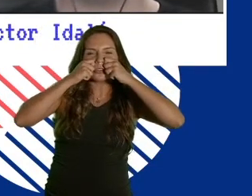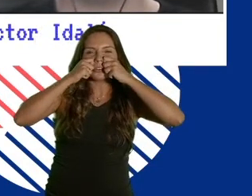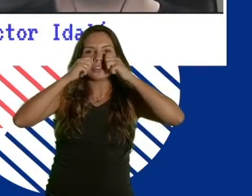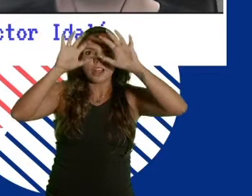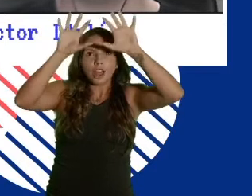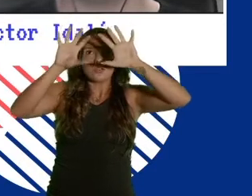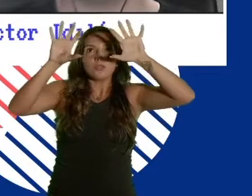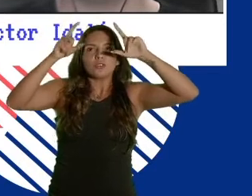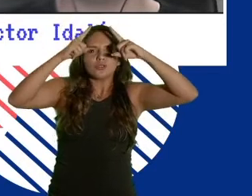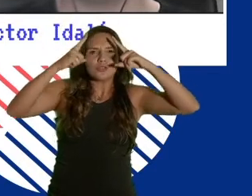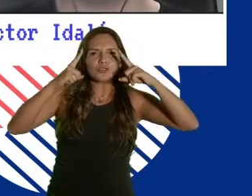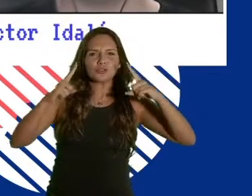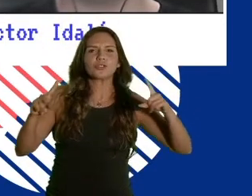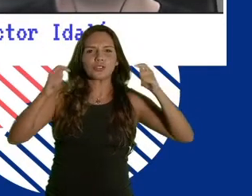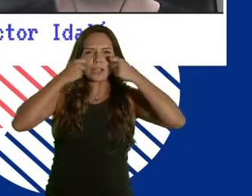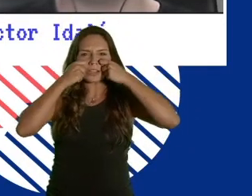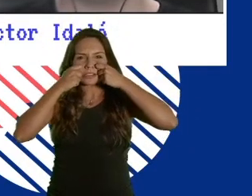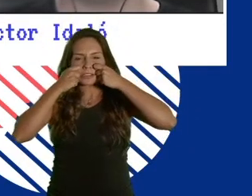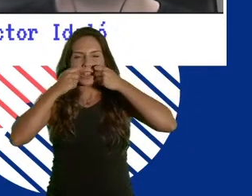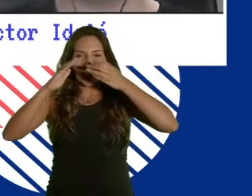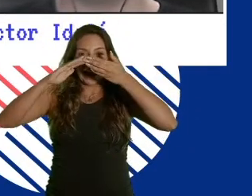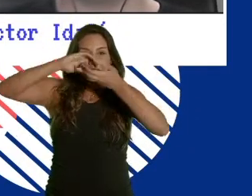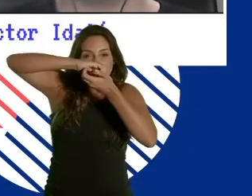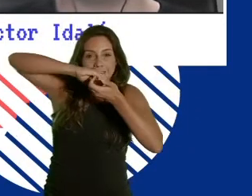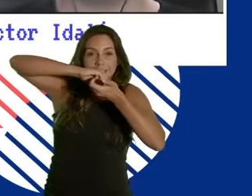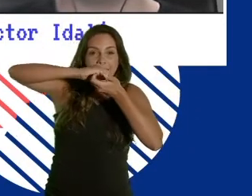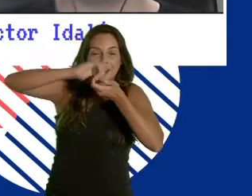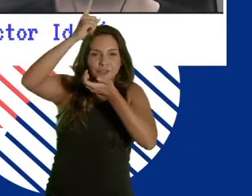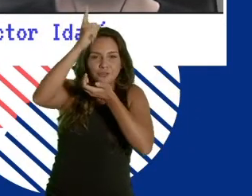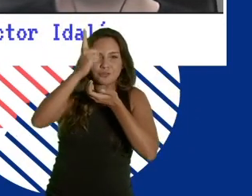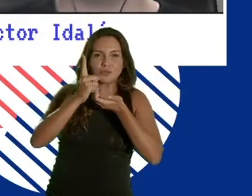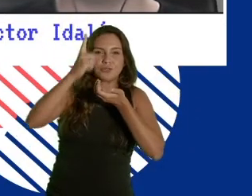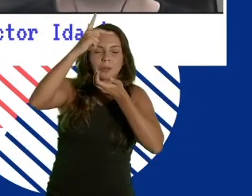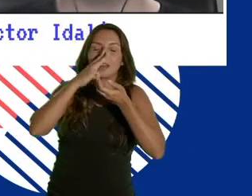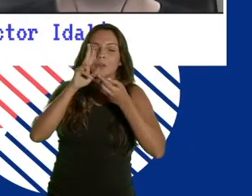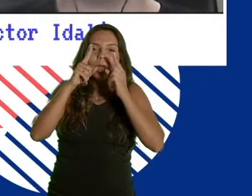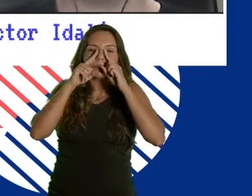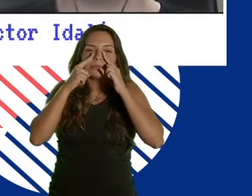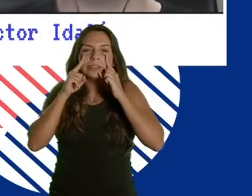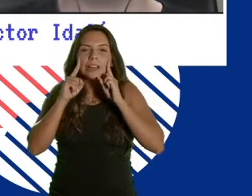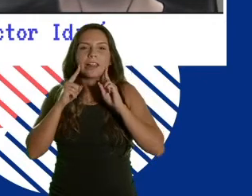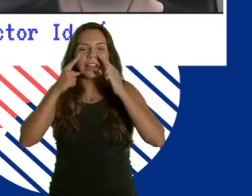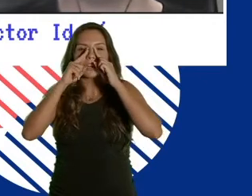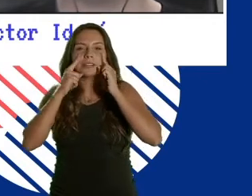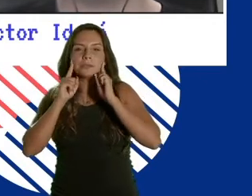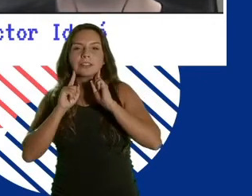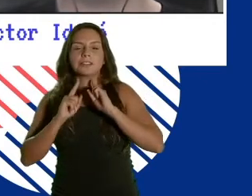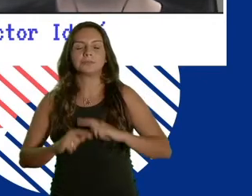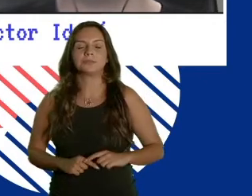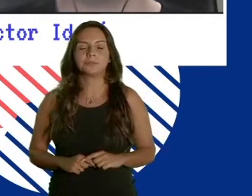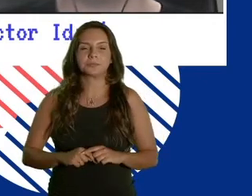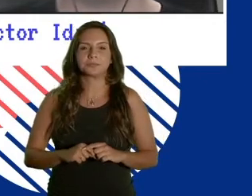no beiral das casas e parecem lágrimas que